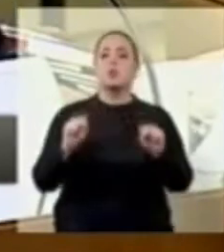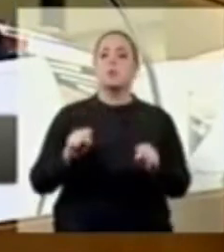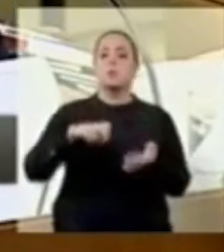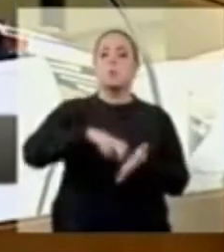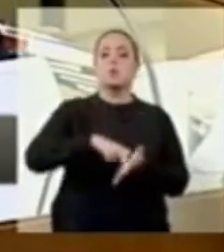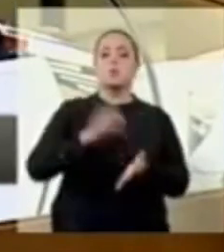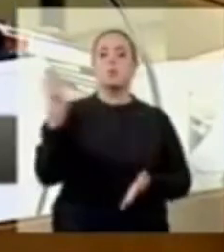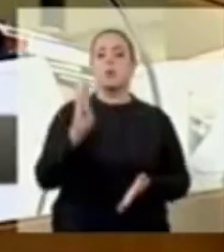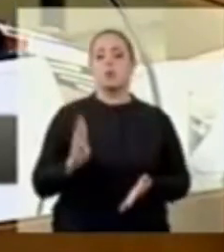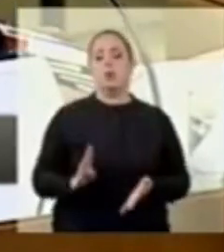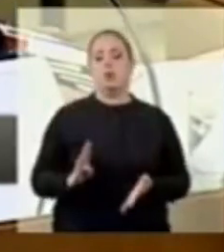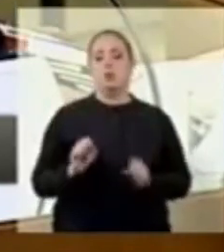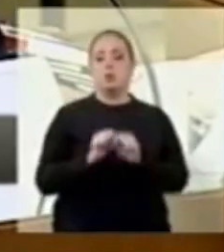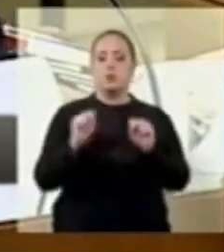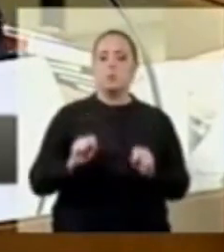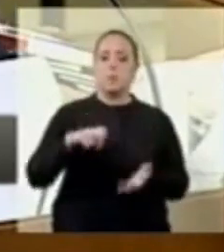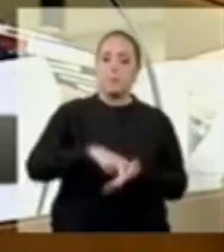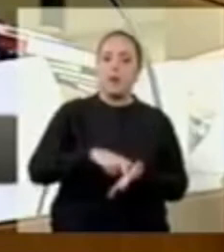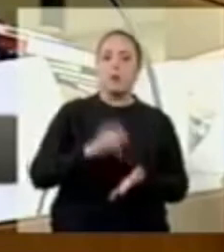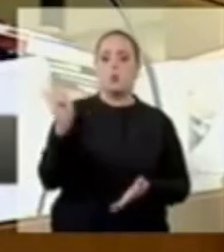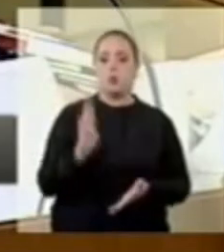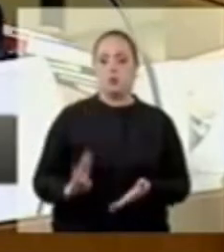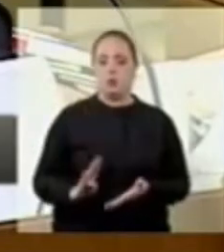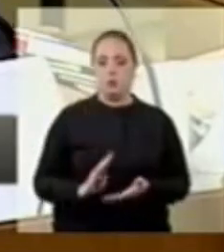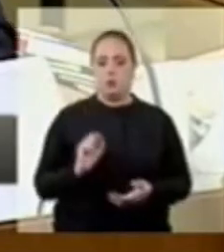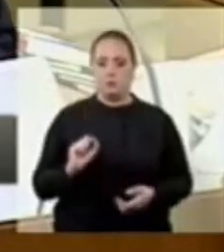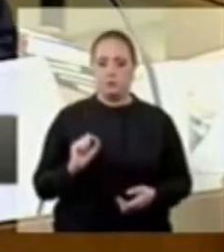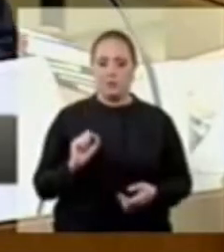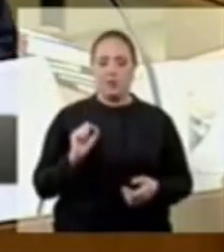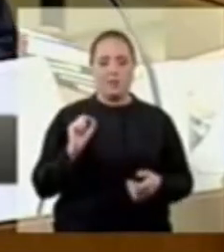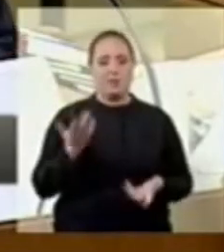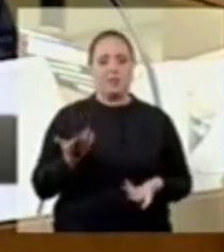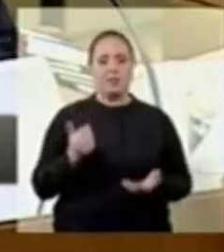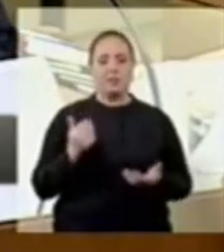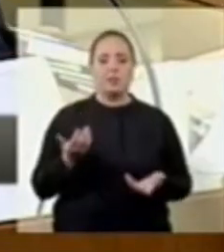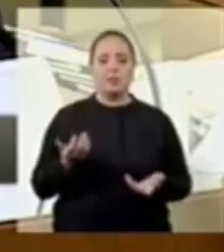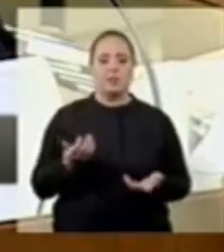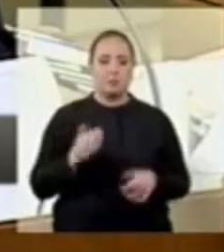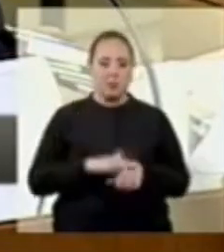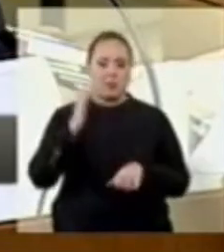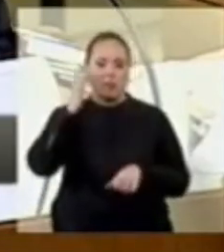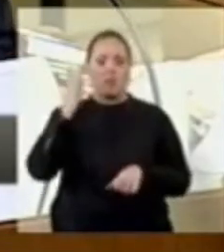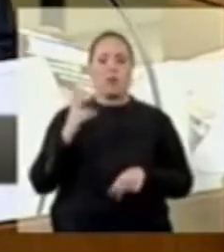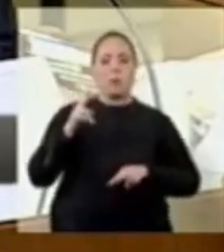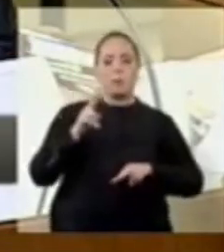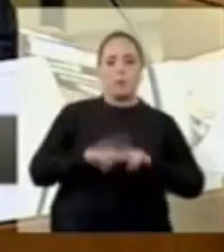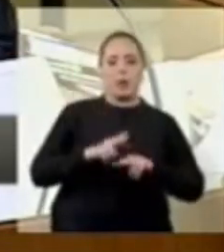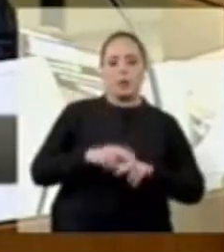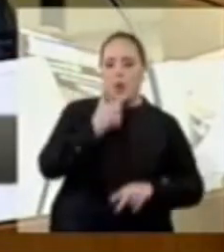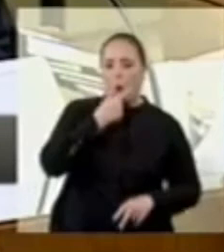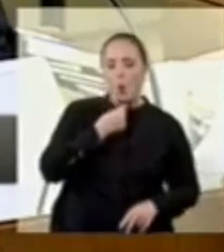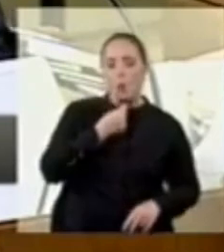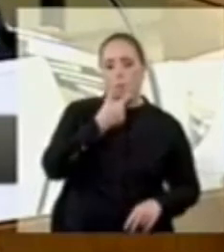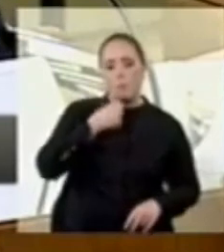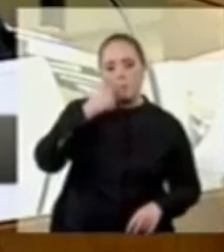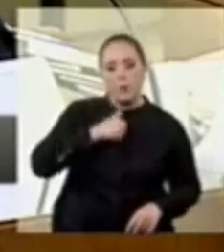do sistema penal brasileiro que tornou muitíssimo mais fácil prender um menino com 100 gramas de maconha